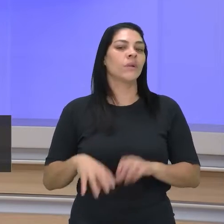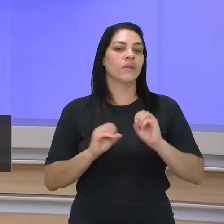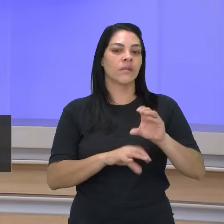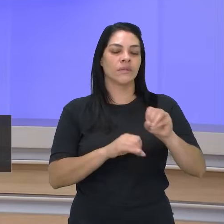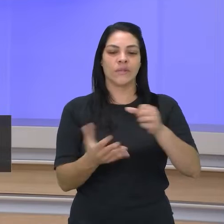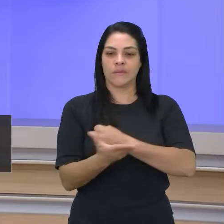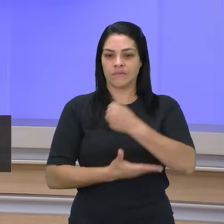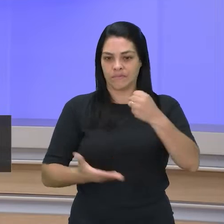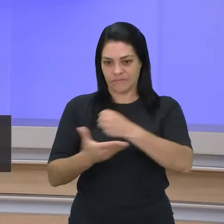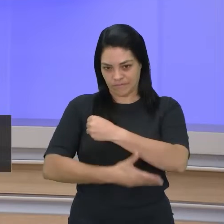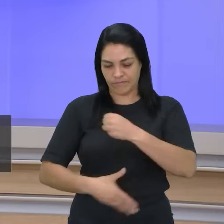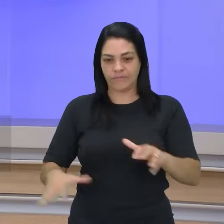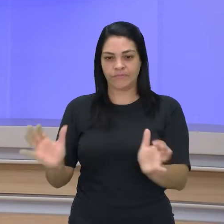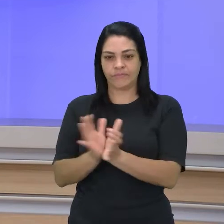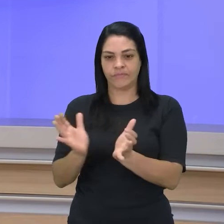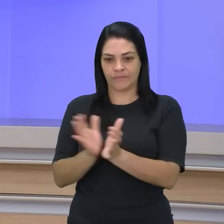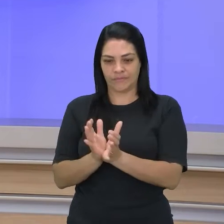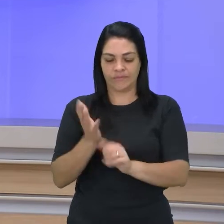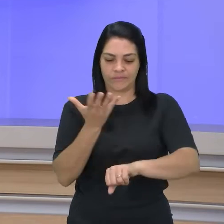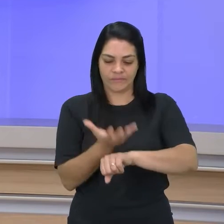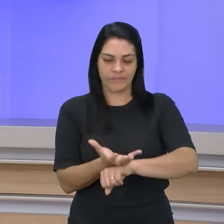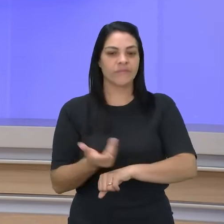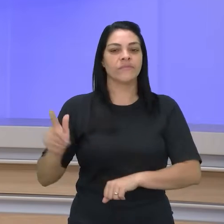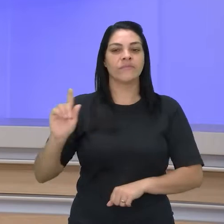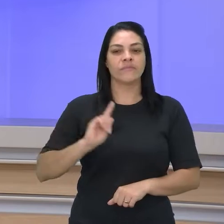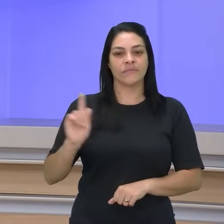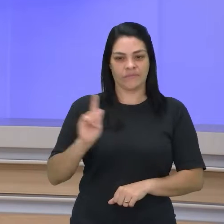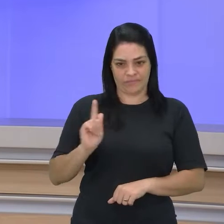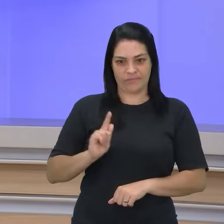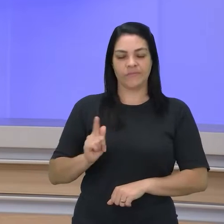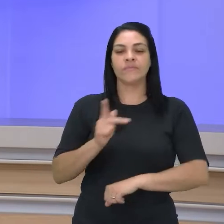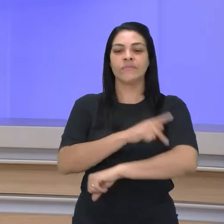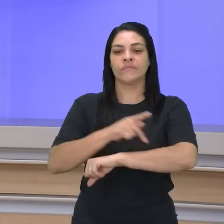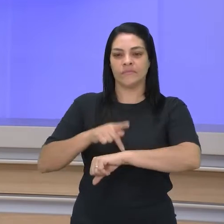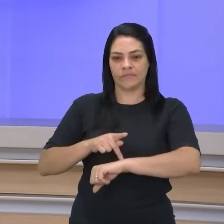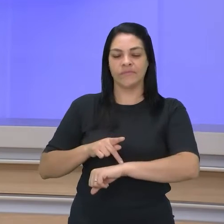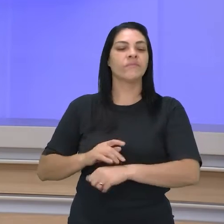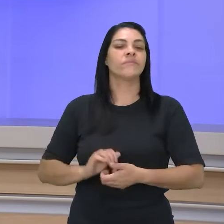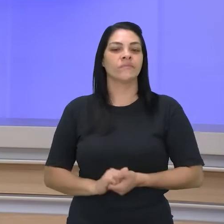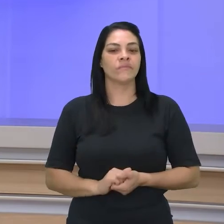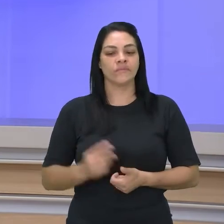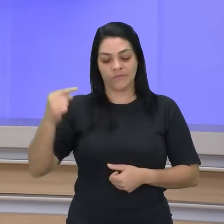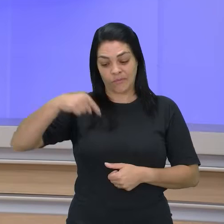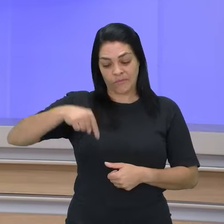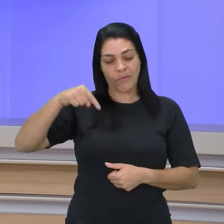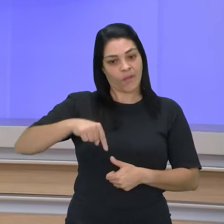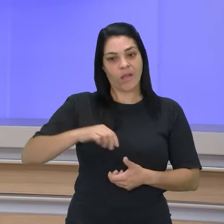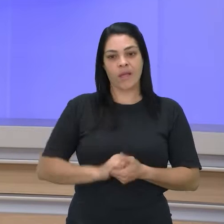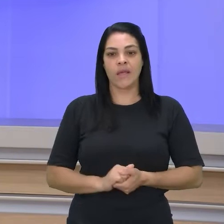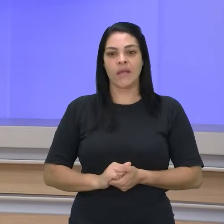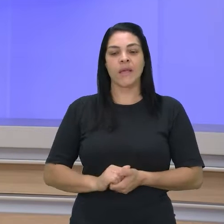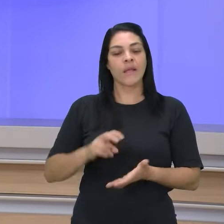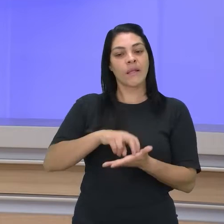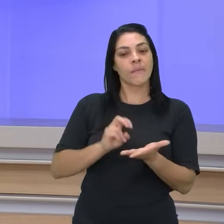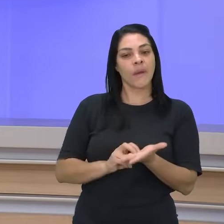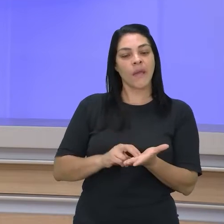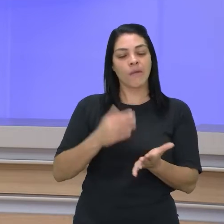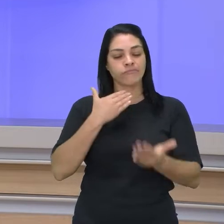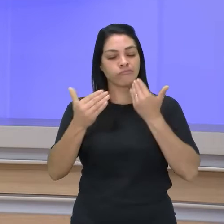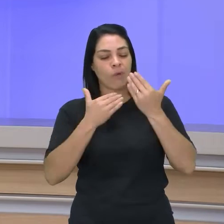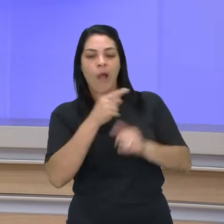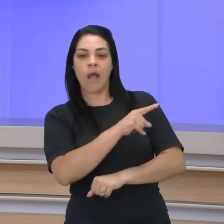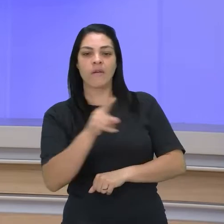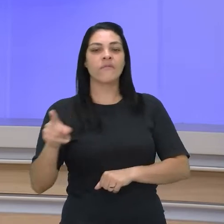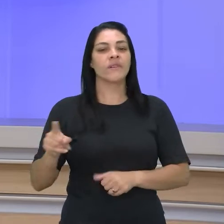equipe curricular de Geografia da Coordenadoria Pedagógica. E estou aqui nessa manhã hoje para dialogar com vocês,